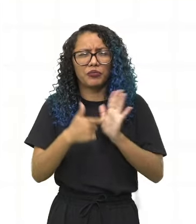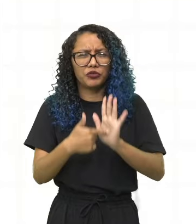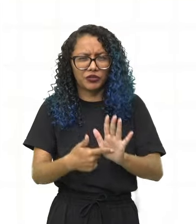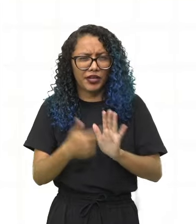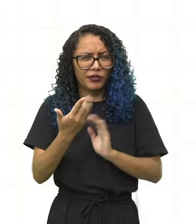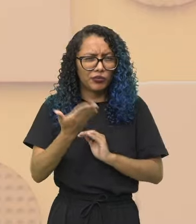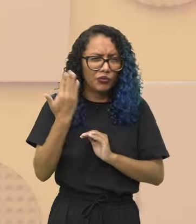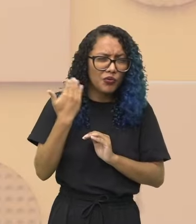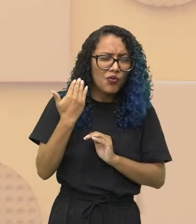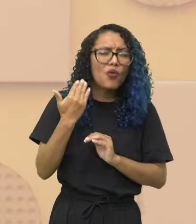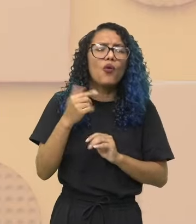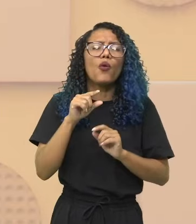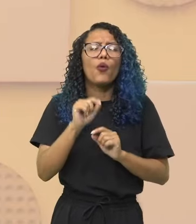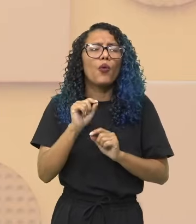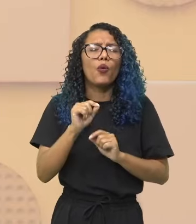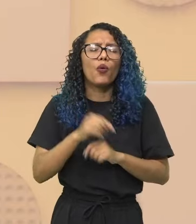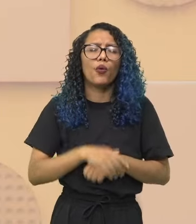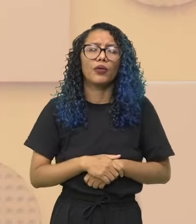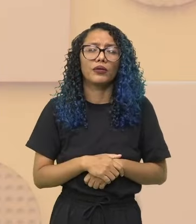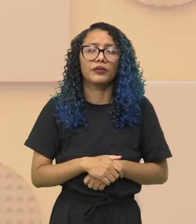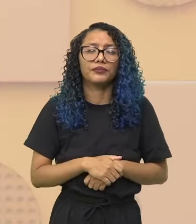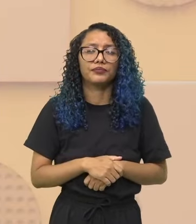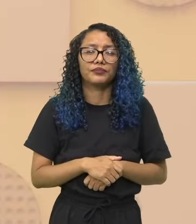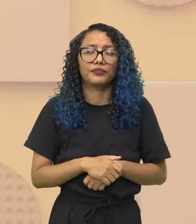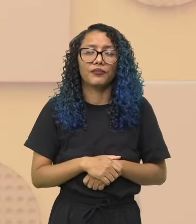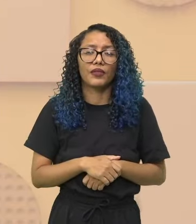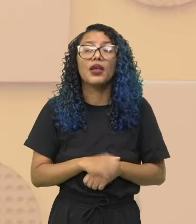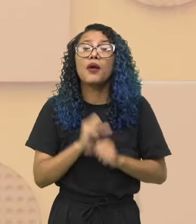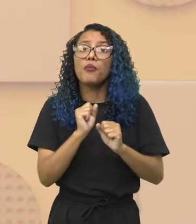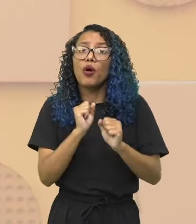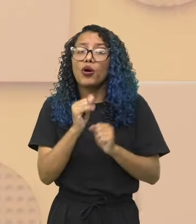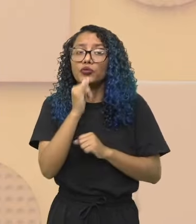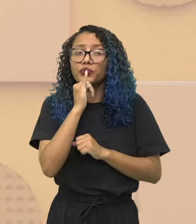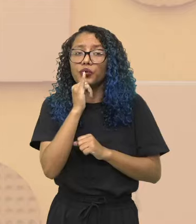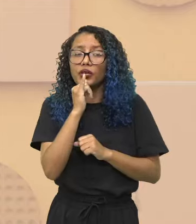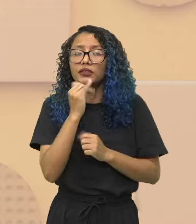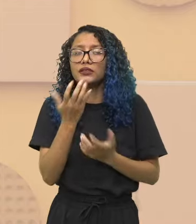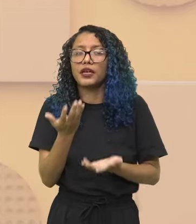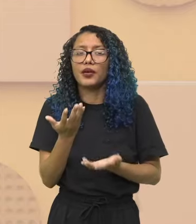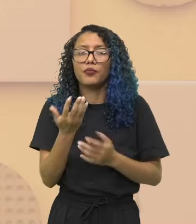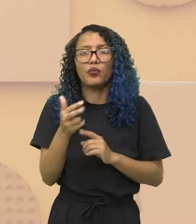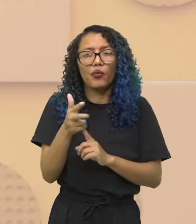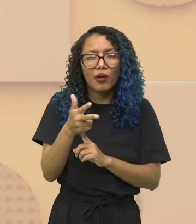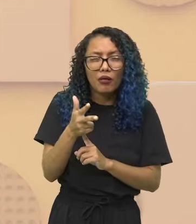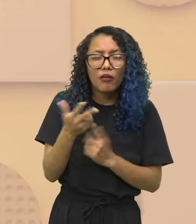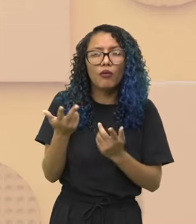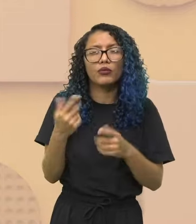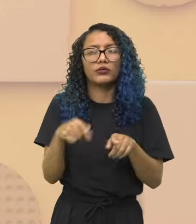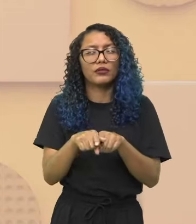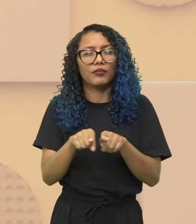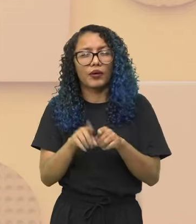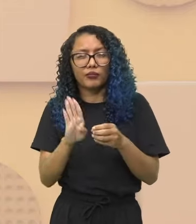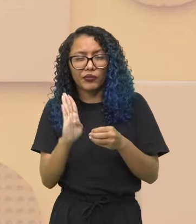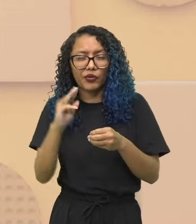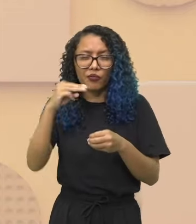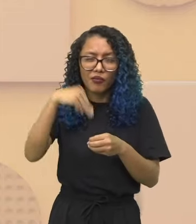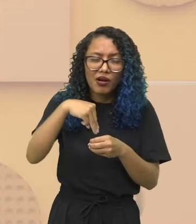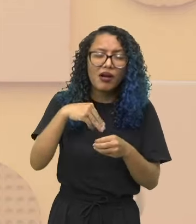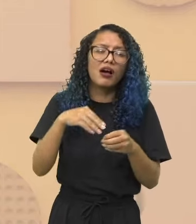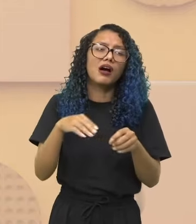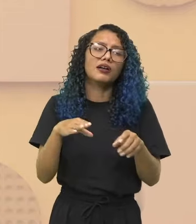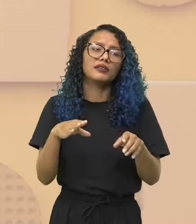elas têm uma participação uma ou outra, como, por exemplo, a energia eólica de biomassa, que já tem uma